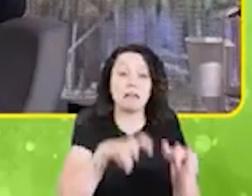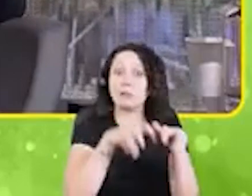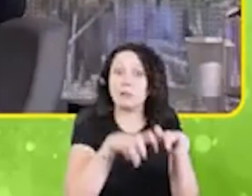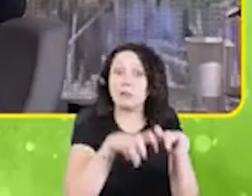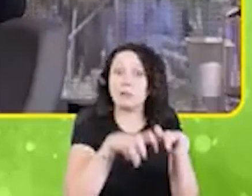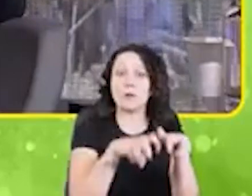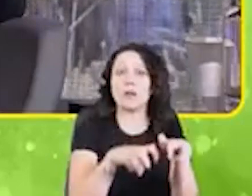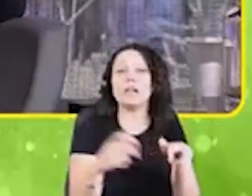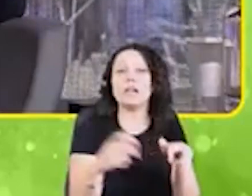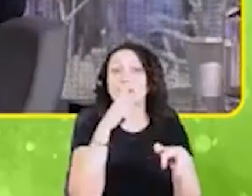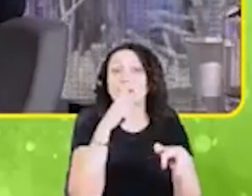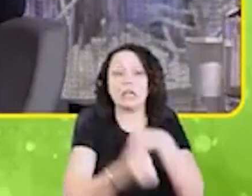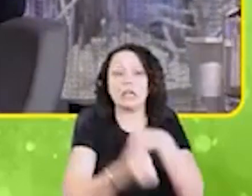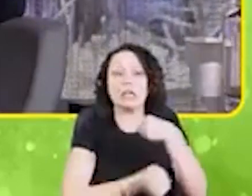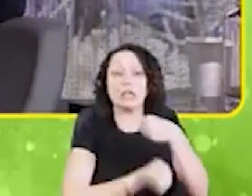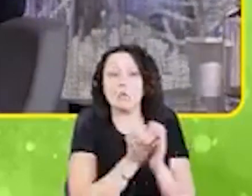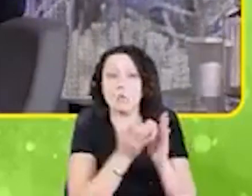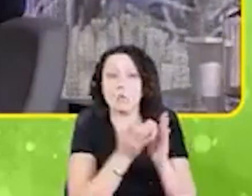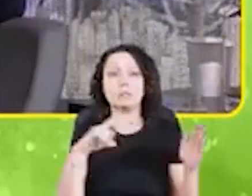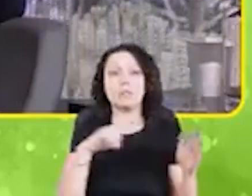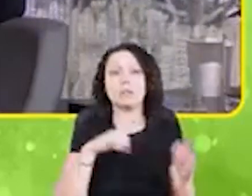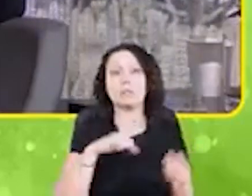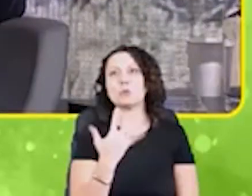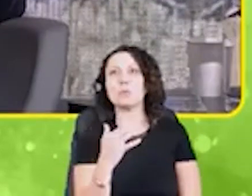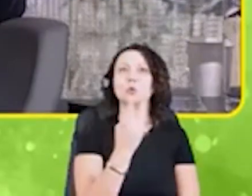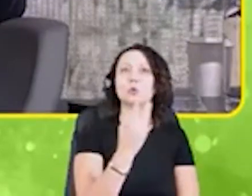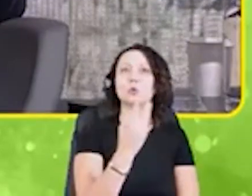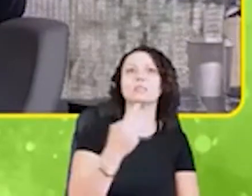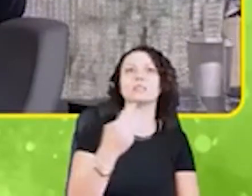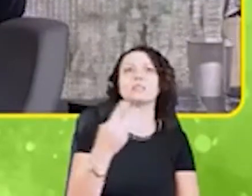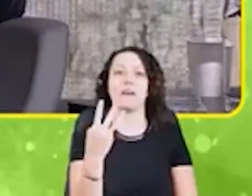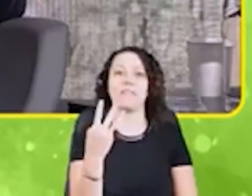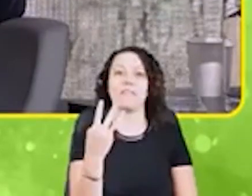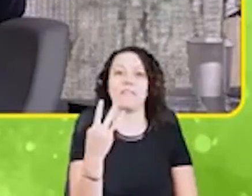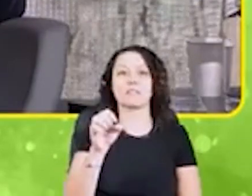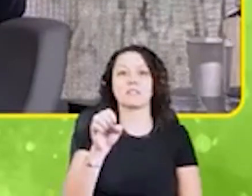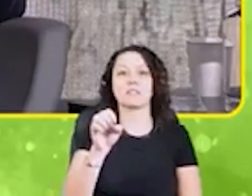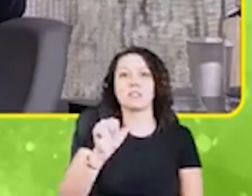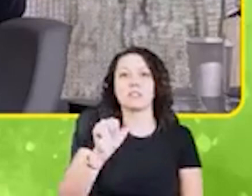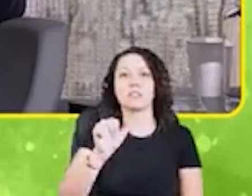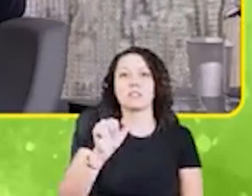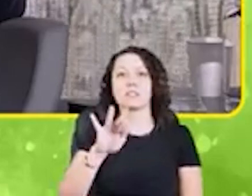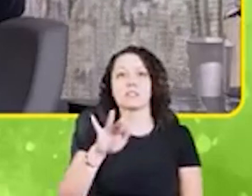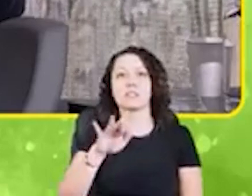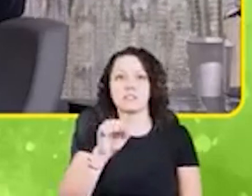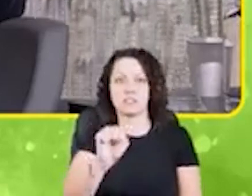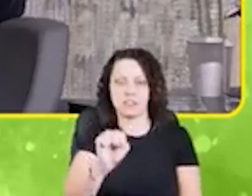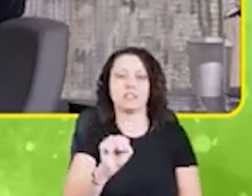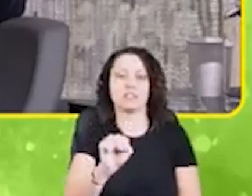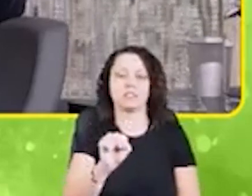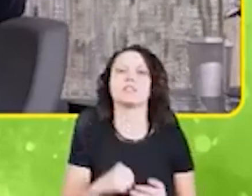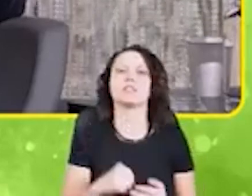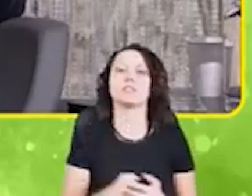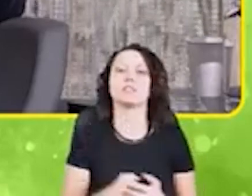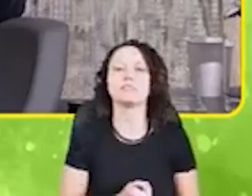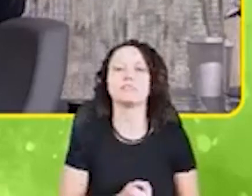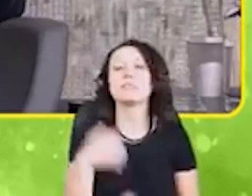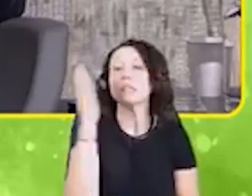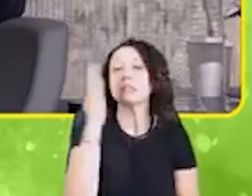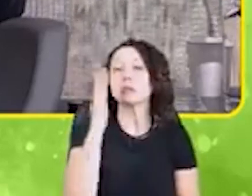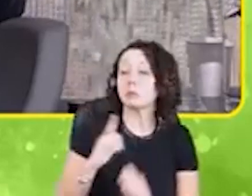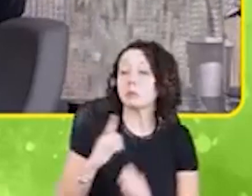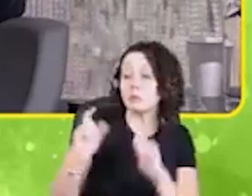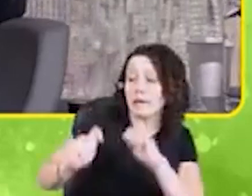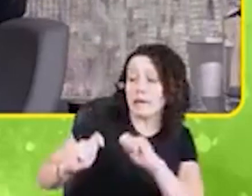ano o que dá e ao Brasil a capacidade de como eu disse fazendo